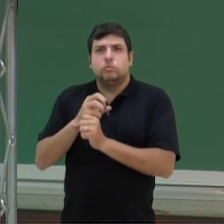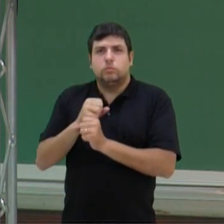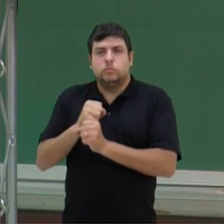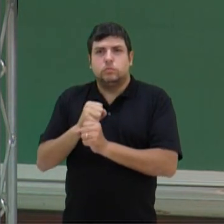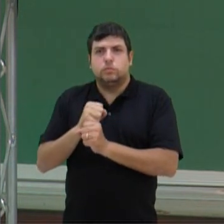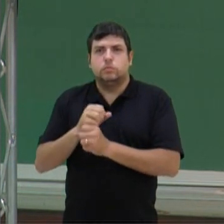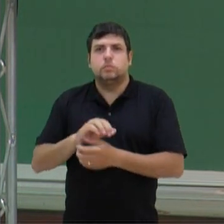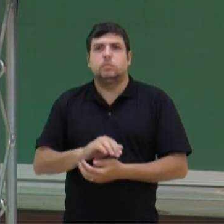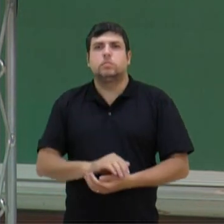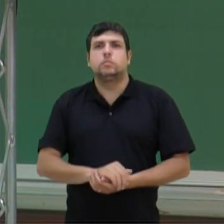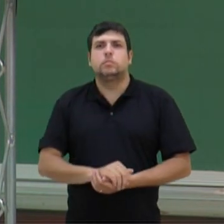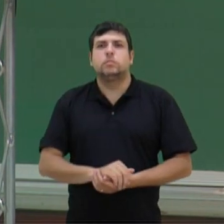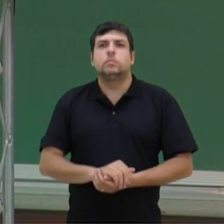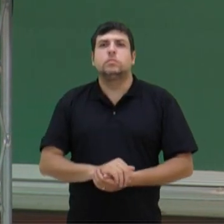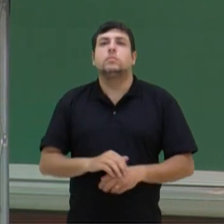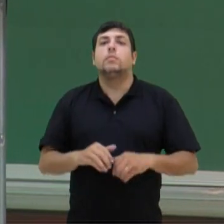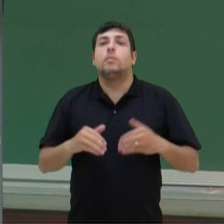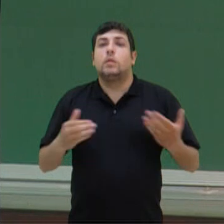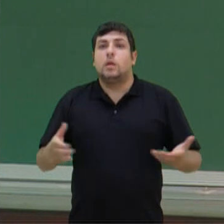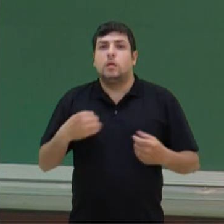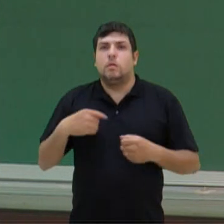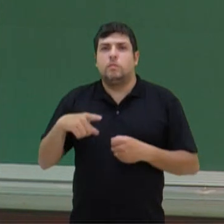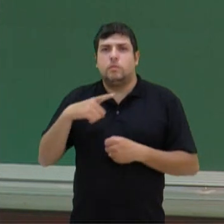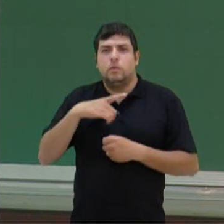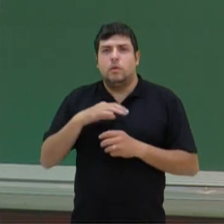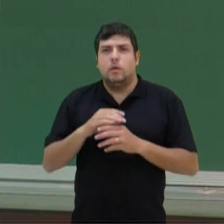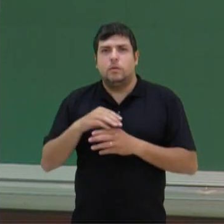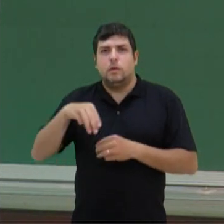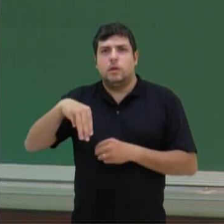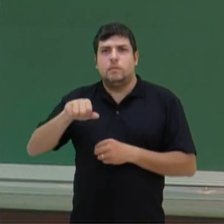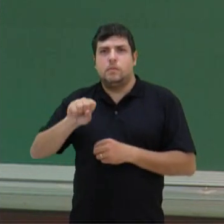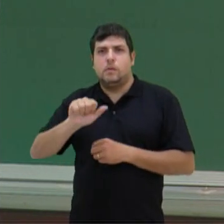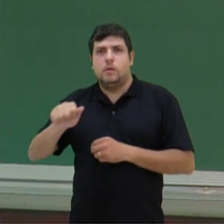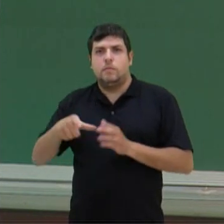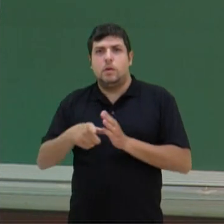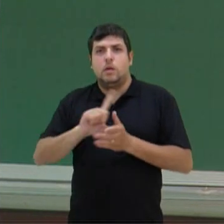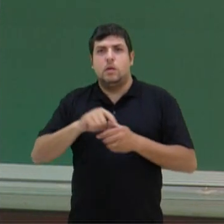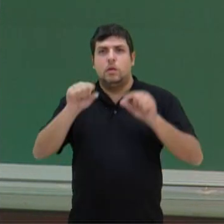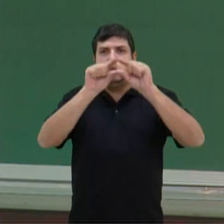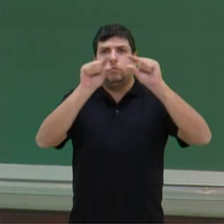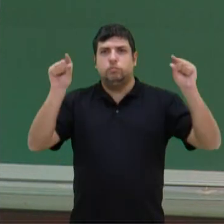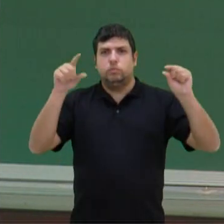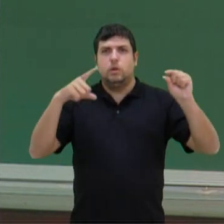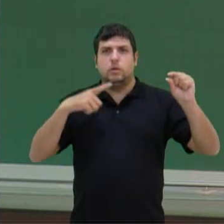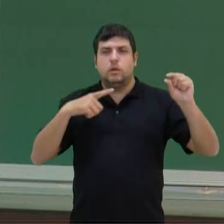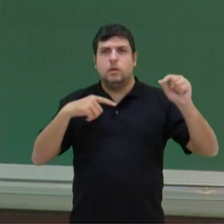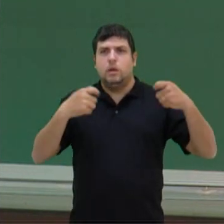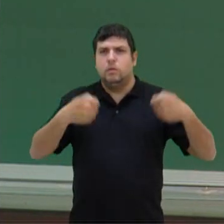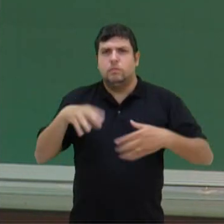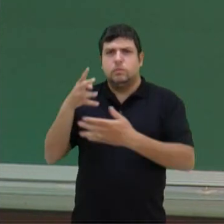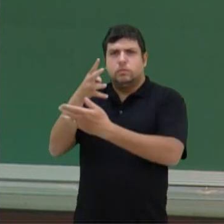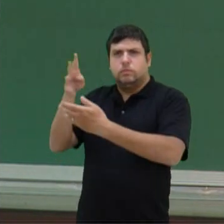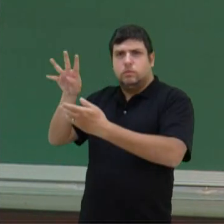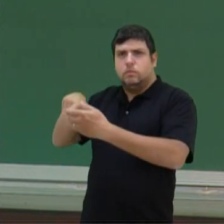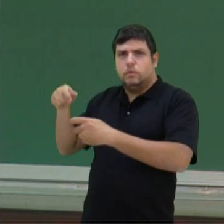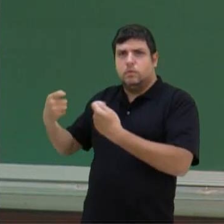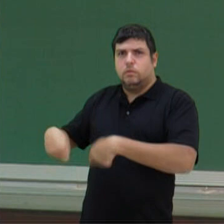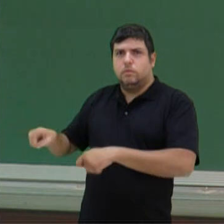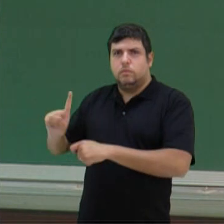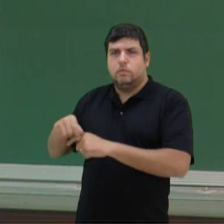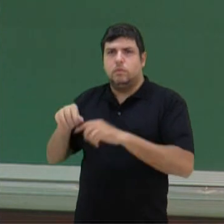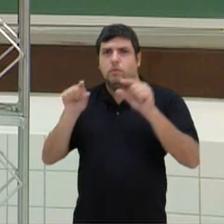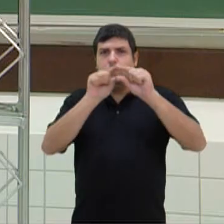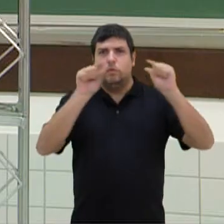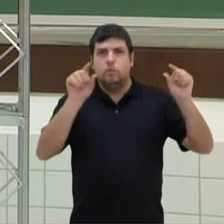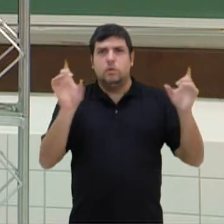tá? Então, a gente tem aqui, as massas atômicas foram dadas no exercício para a gente, não preciso pegar a tabela periódica porque já está anotado aqui,